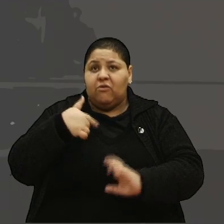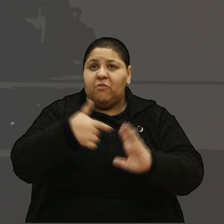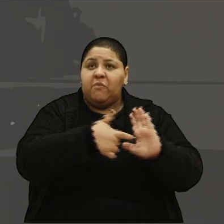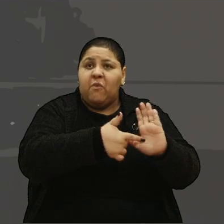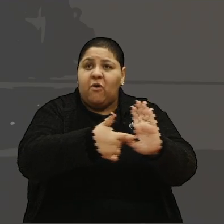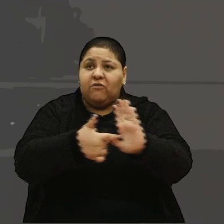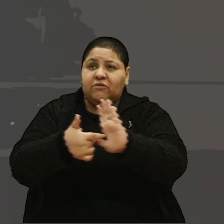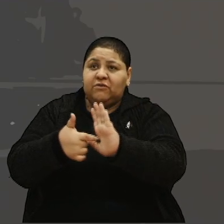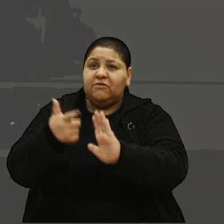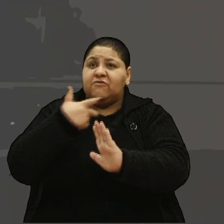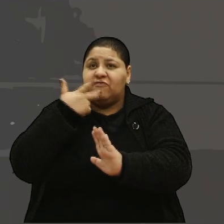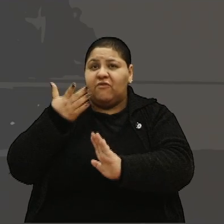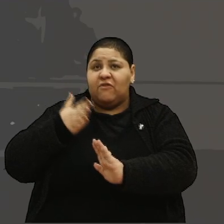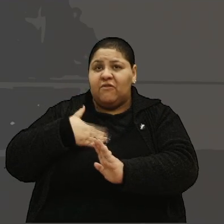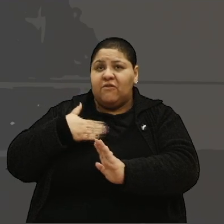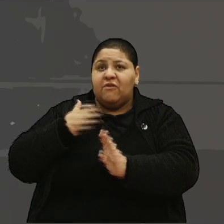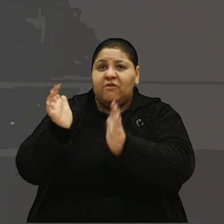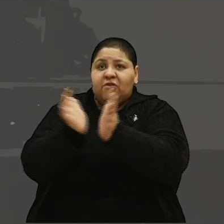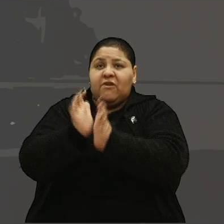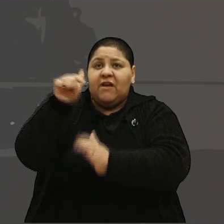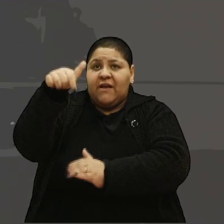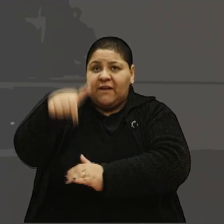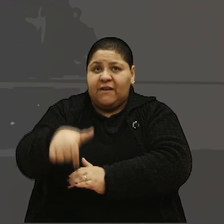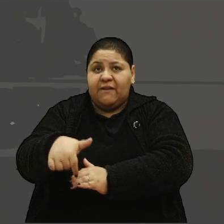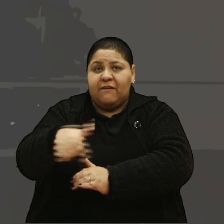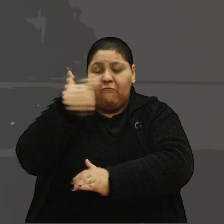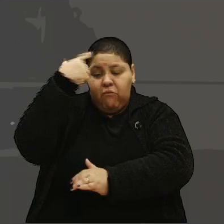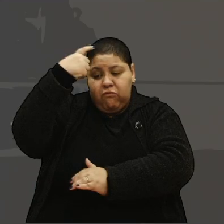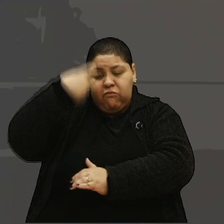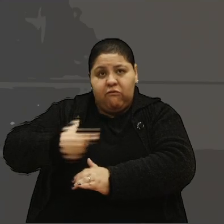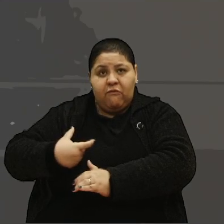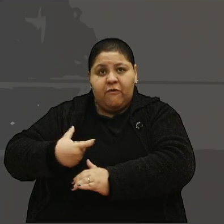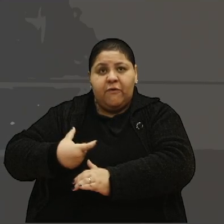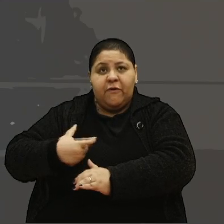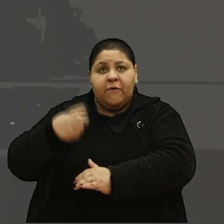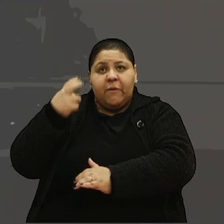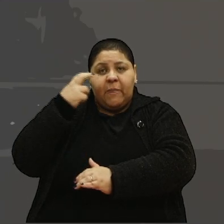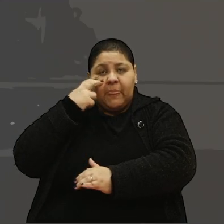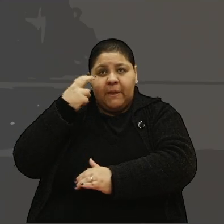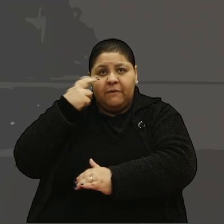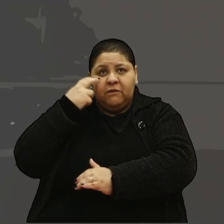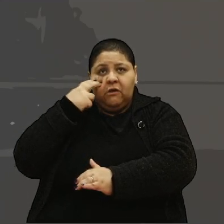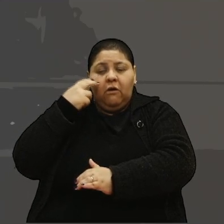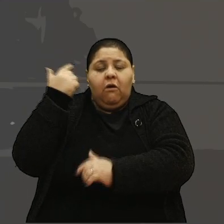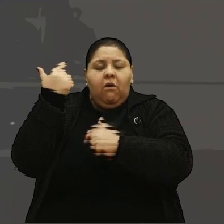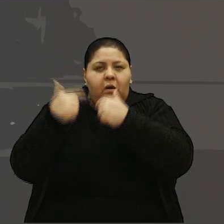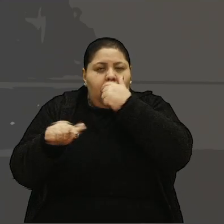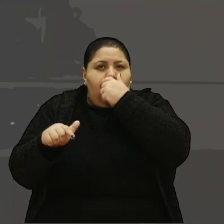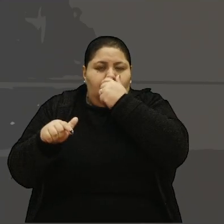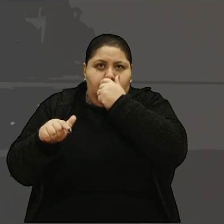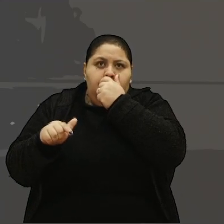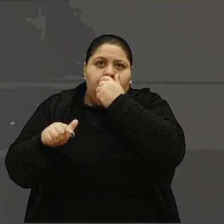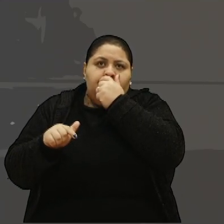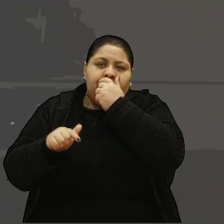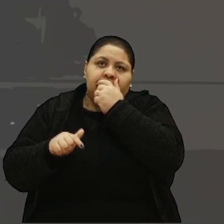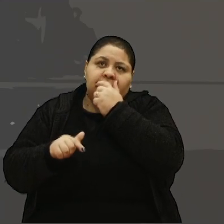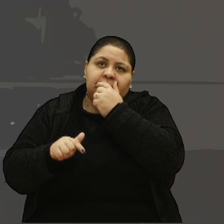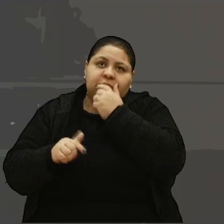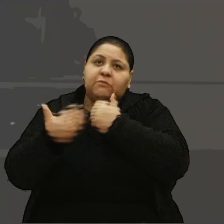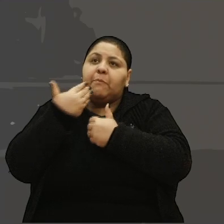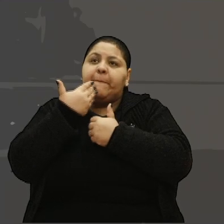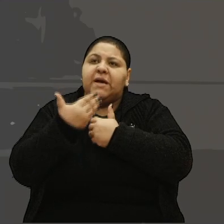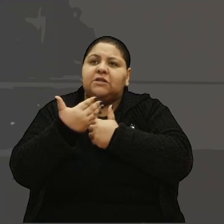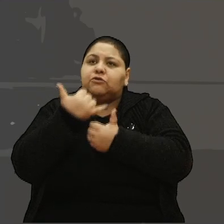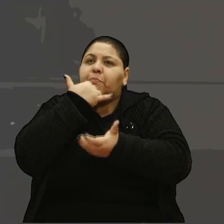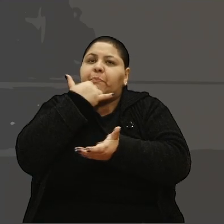para aqueles que falam de mim e para os nobres pares aqui dentro quem eu sou. Eu, Sandro Fantinel, mais uma vez, peço